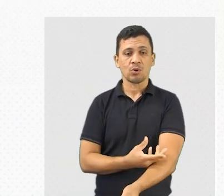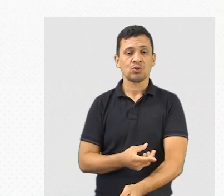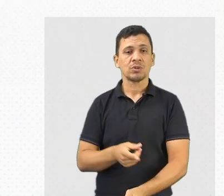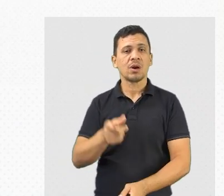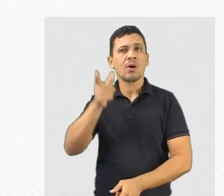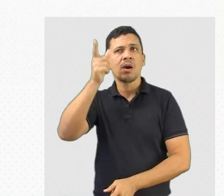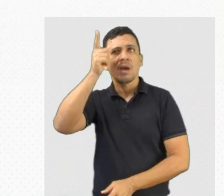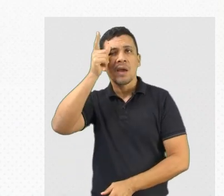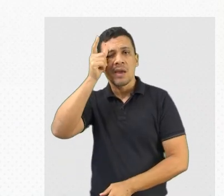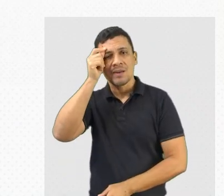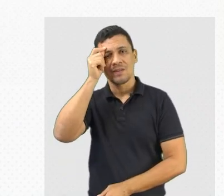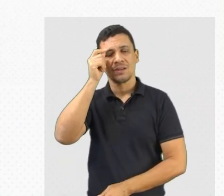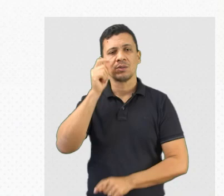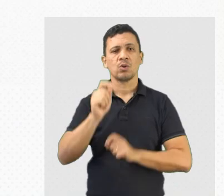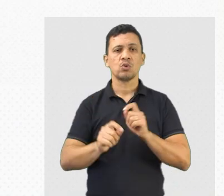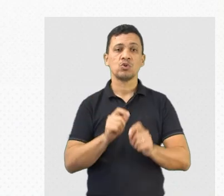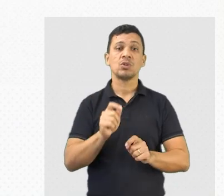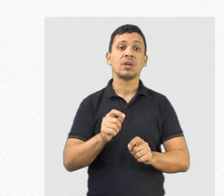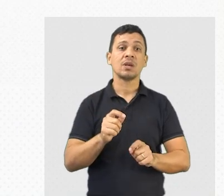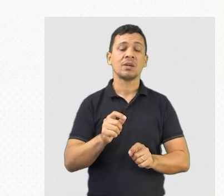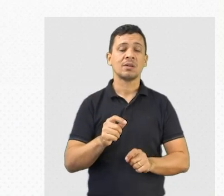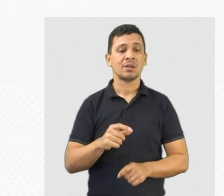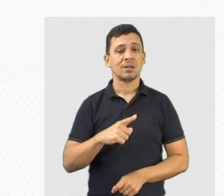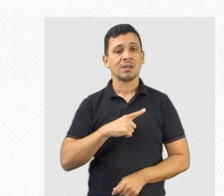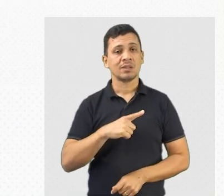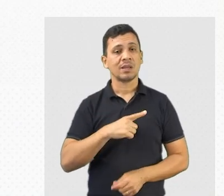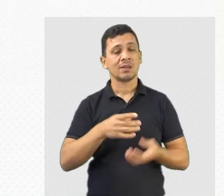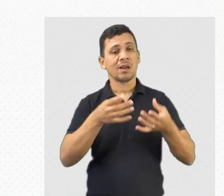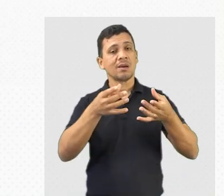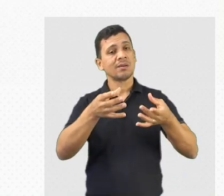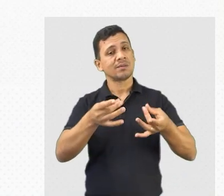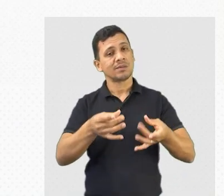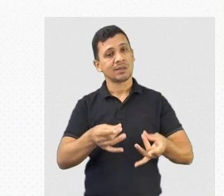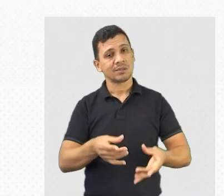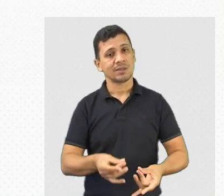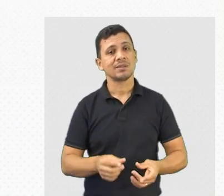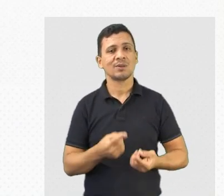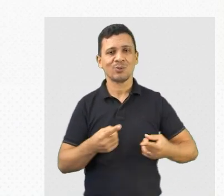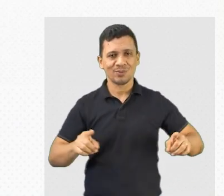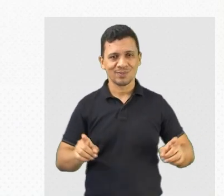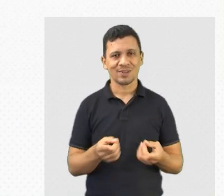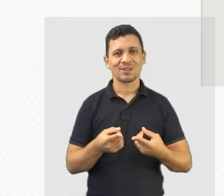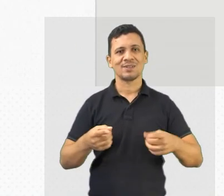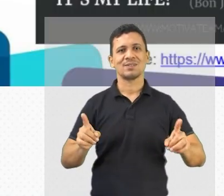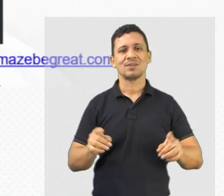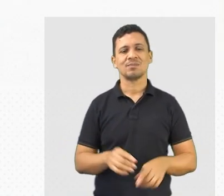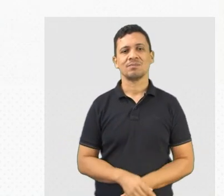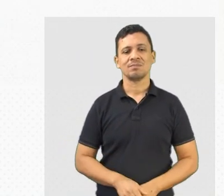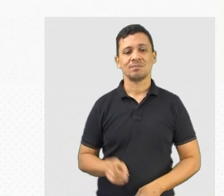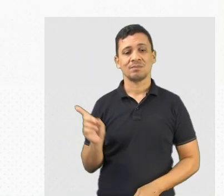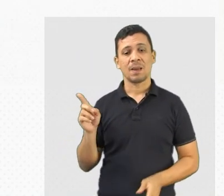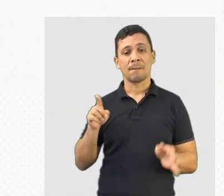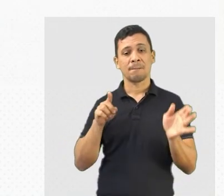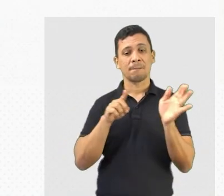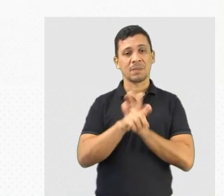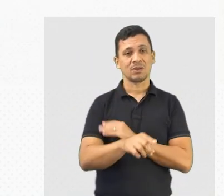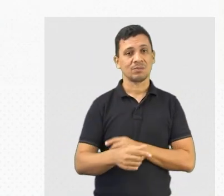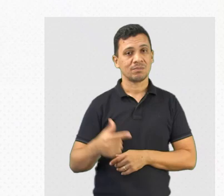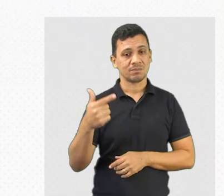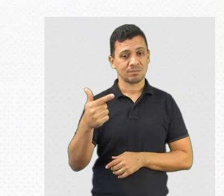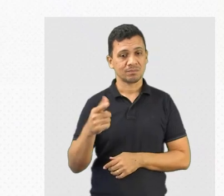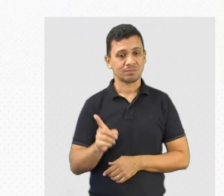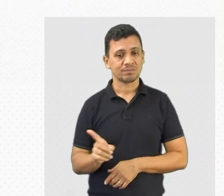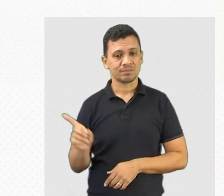relaxing, como forma de trazer a descrição da canção. Vamos para mais uma questão aqui.